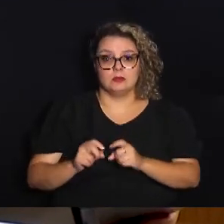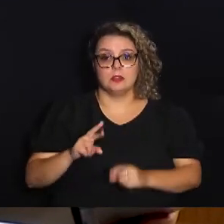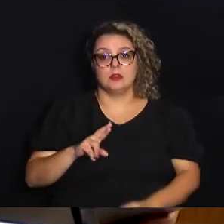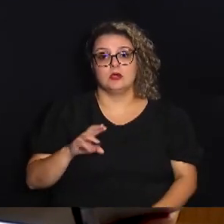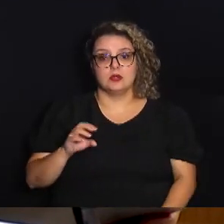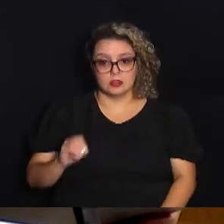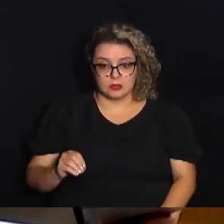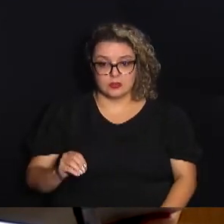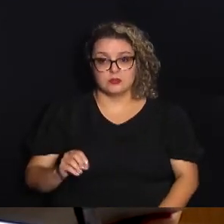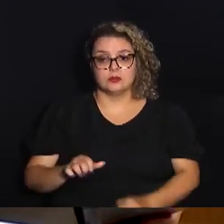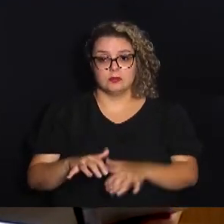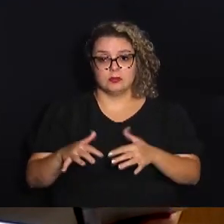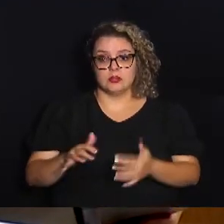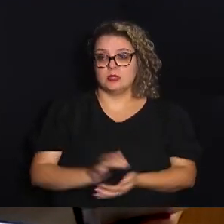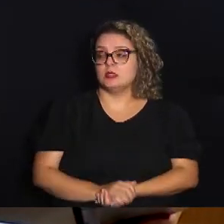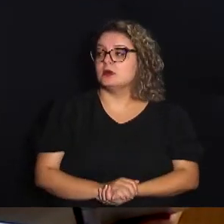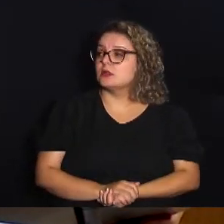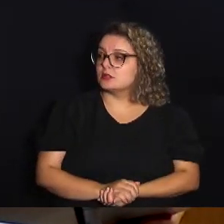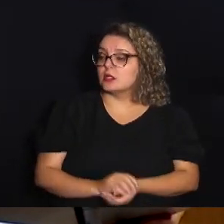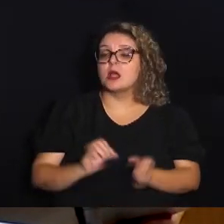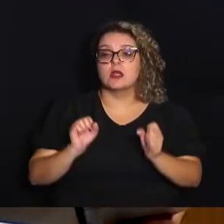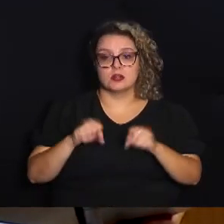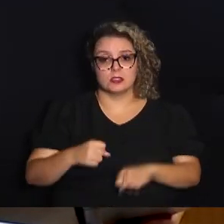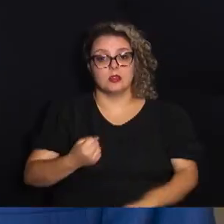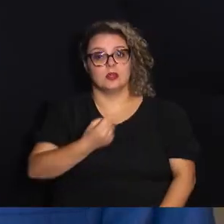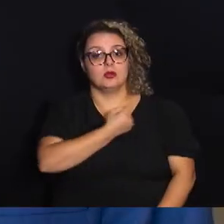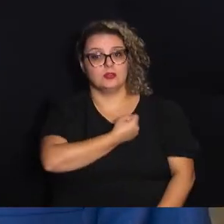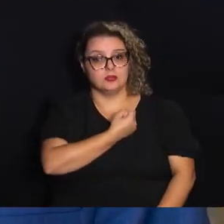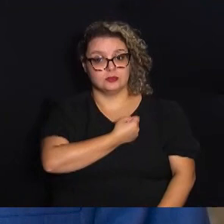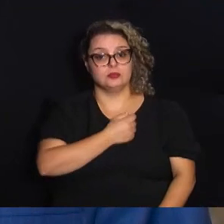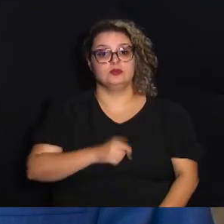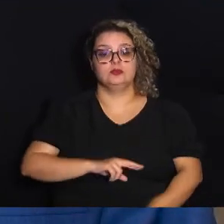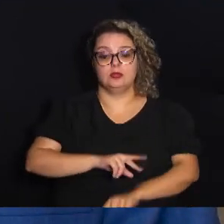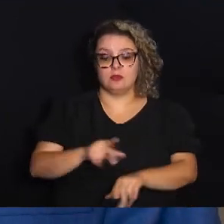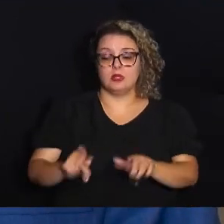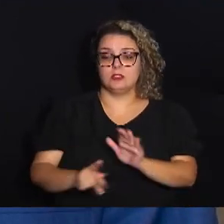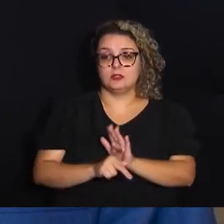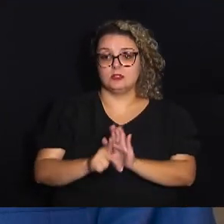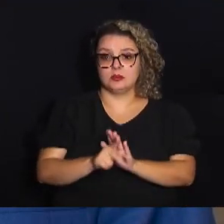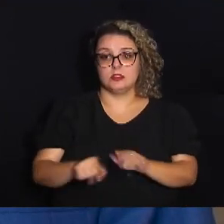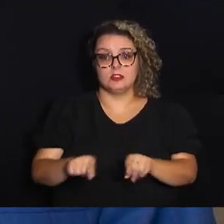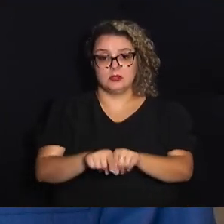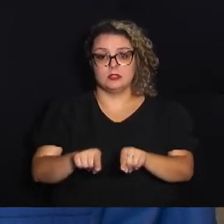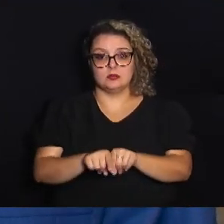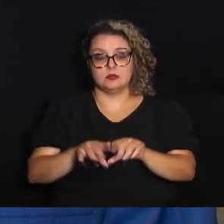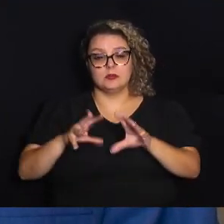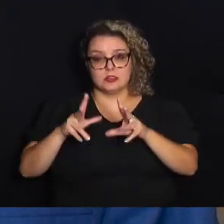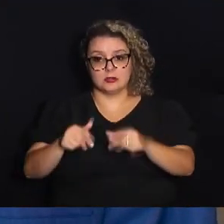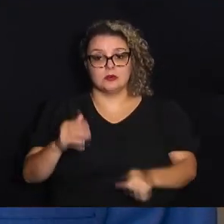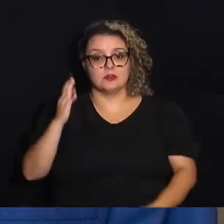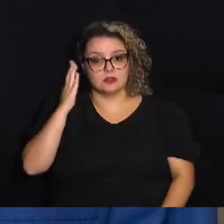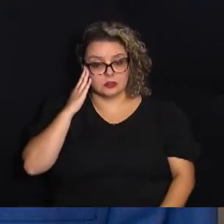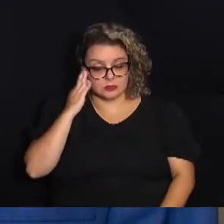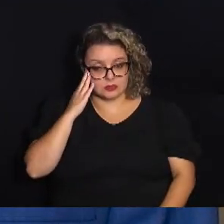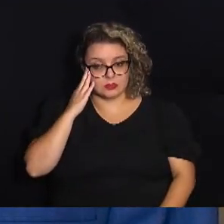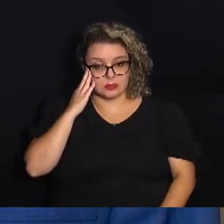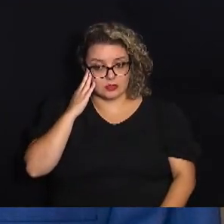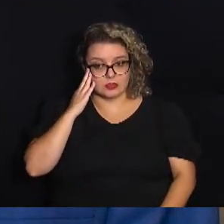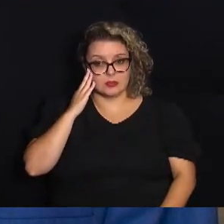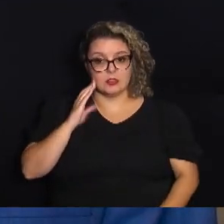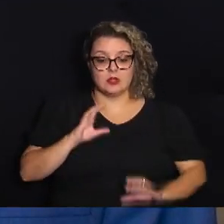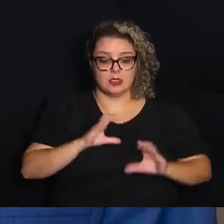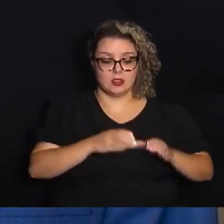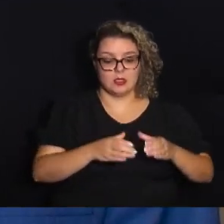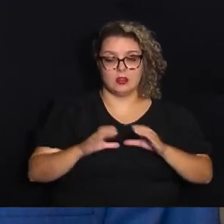votação em reunião ordinária no plenário sim é um número grande de projetos e também deixar aqui para para todos